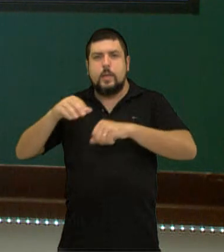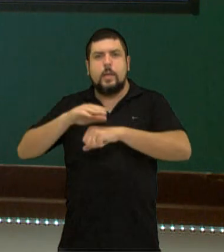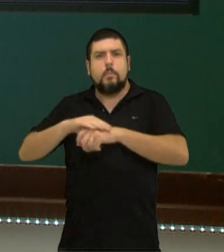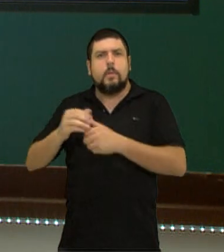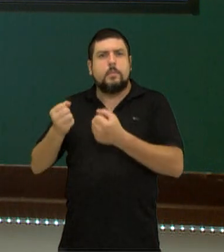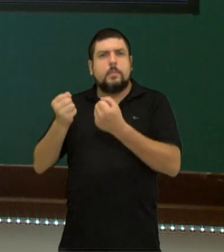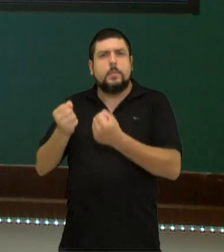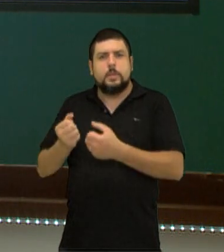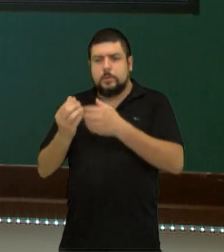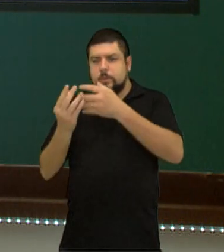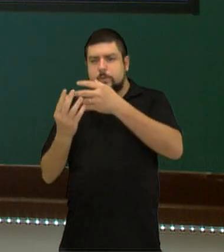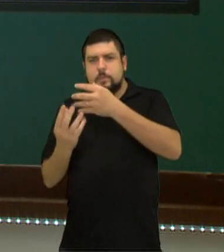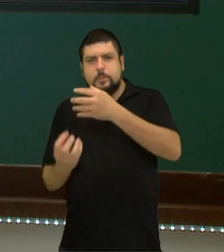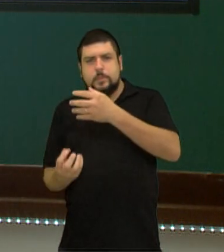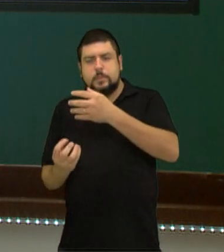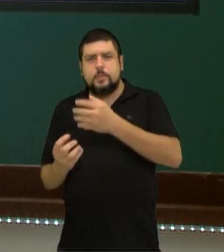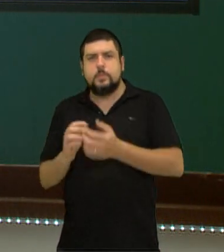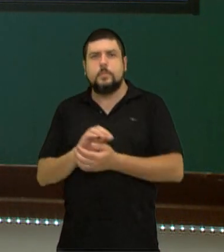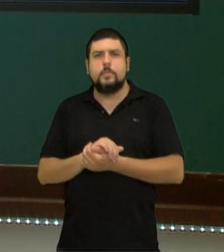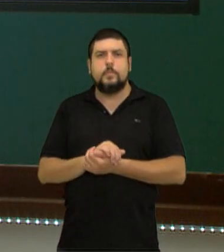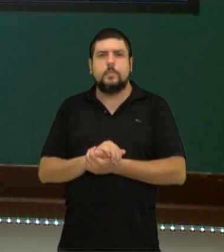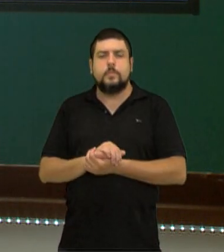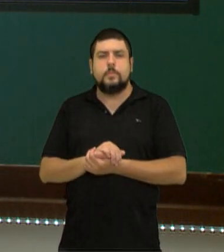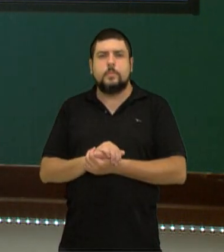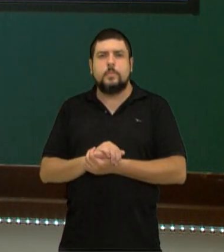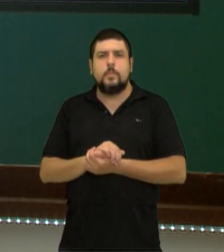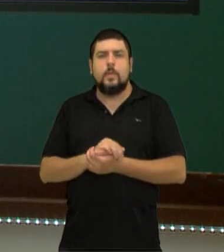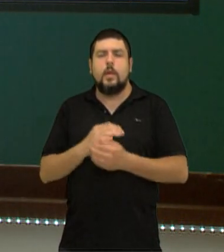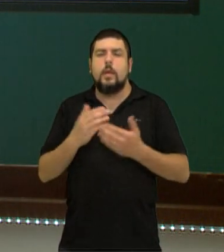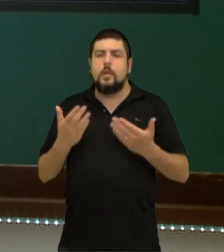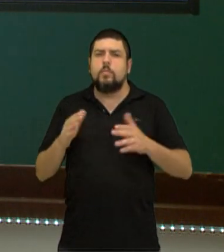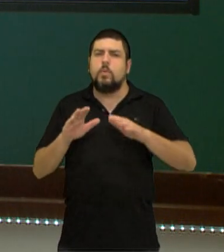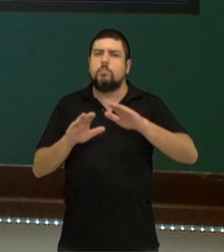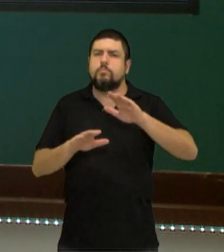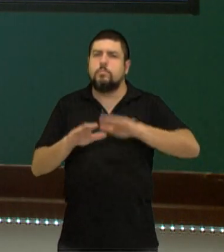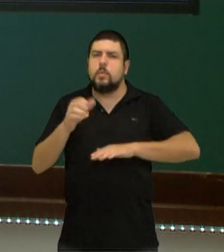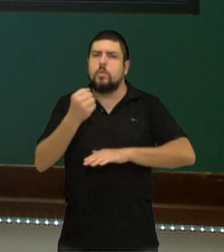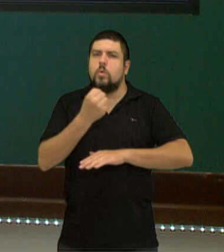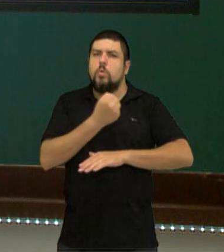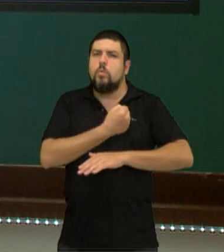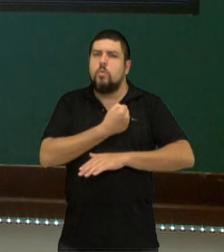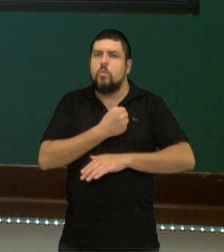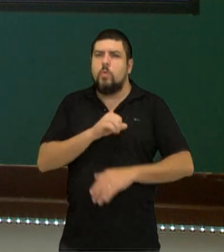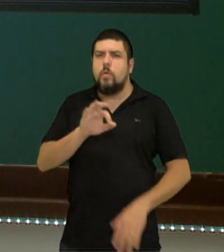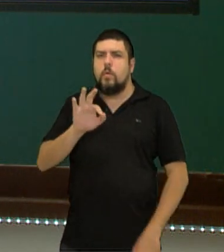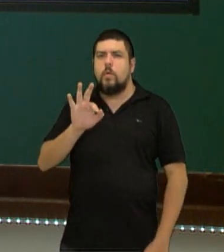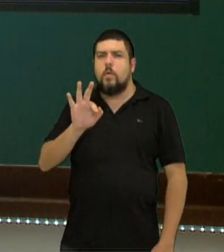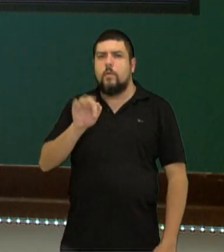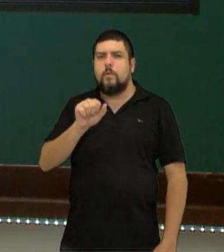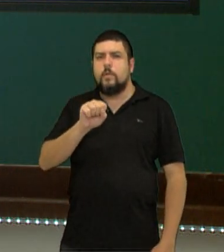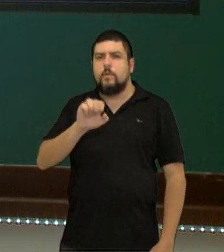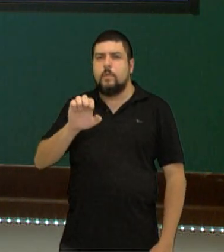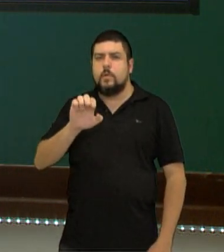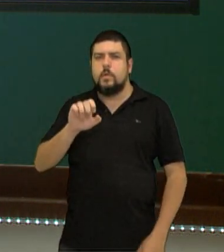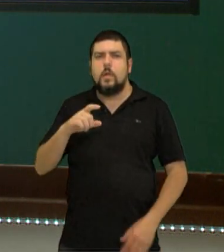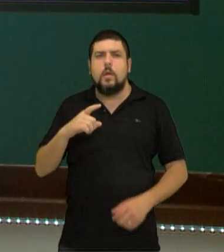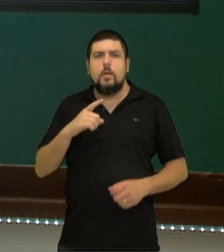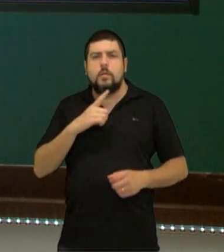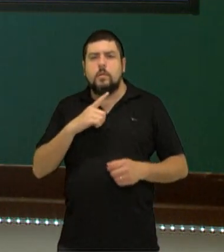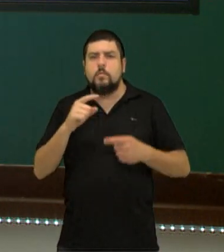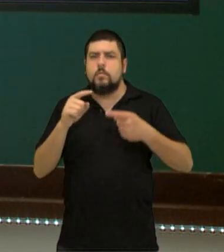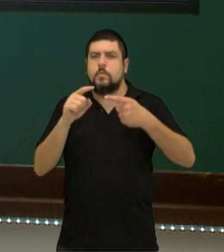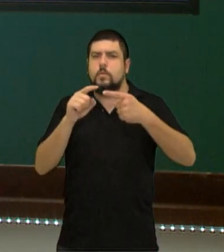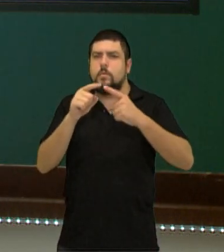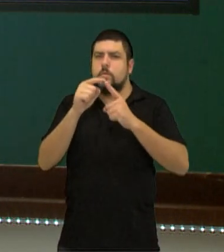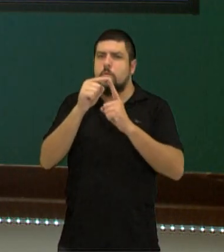densa. De acordo com o número de fases, a mistura heterogênea pode ser classificada em alguns